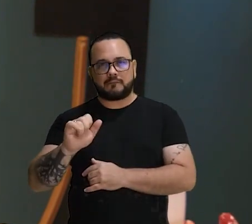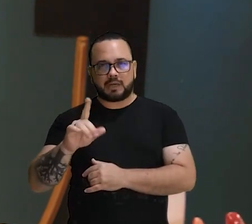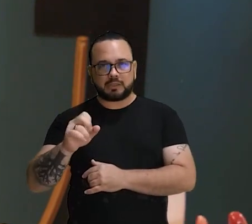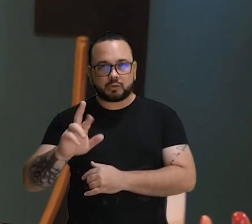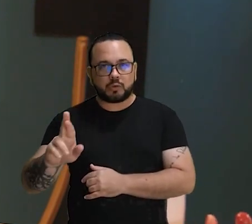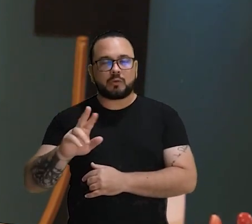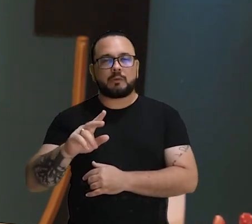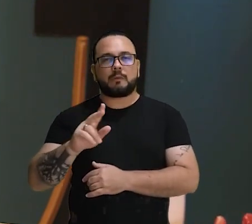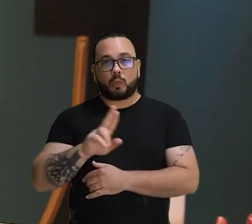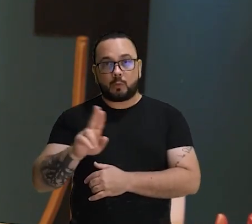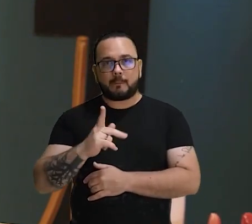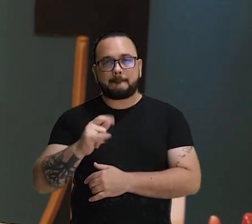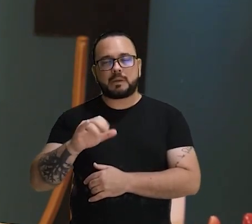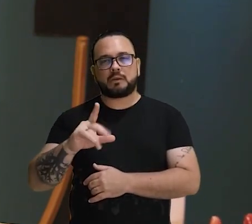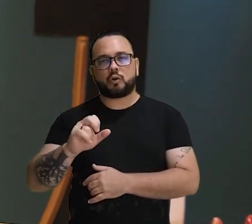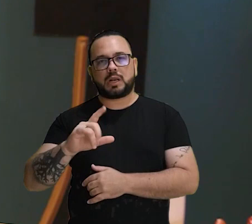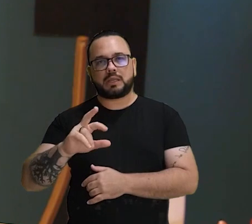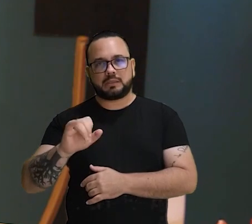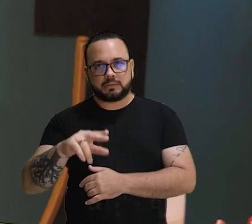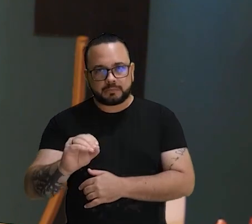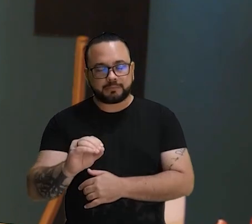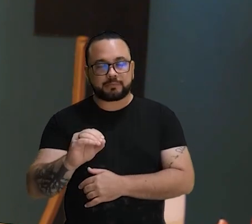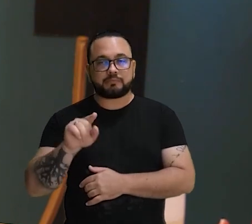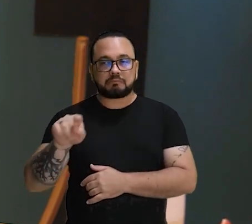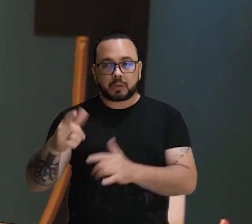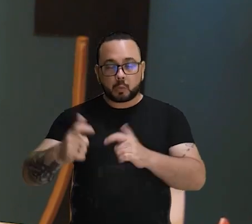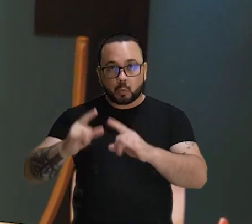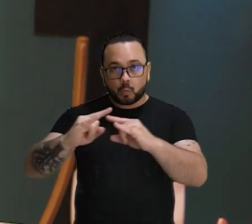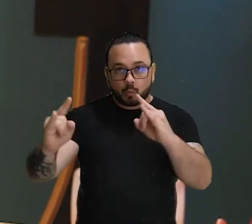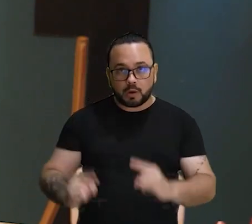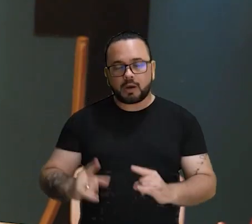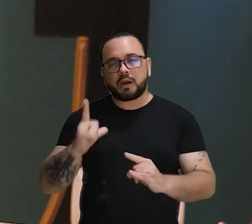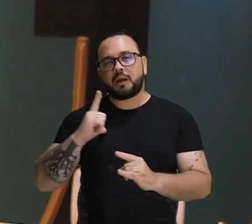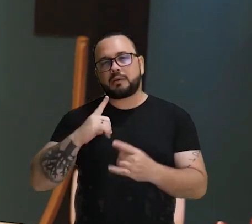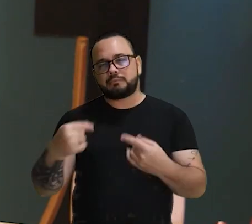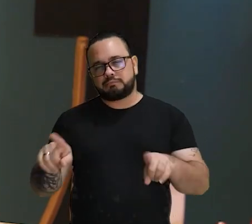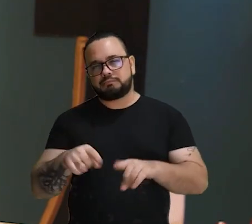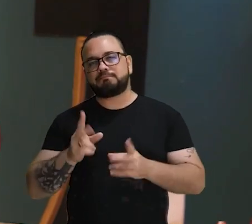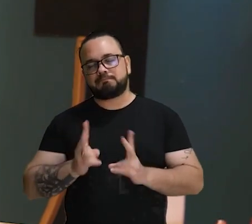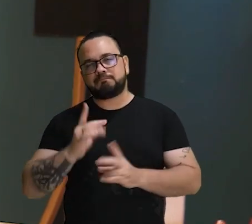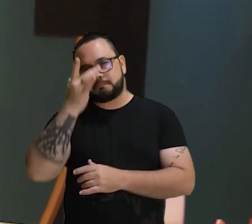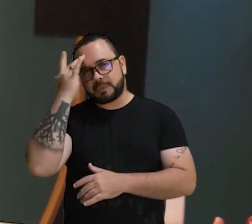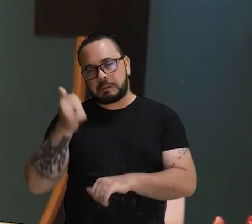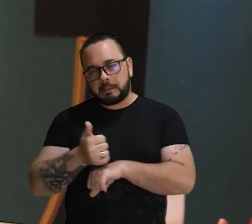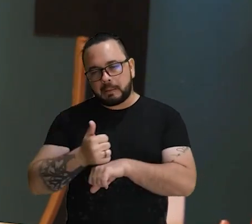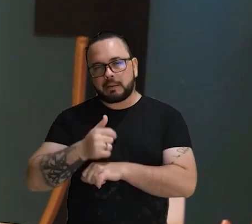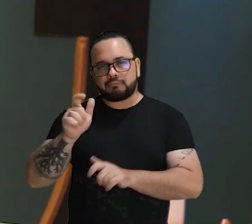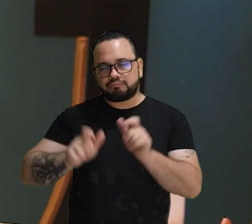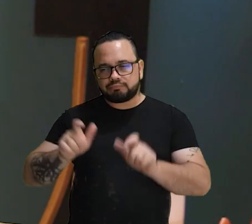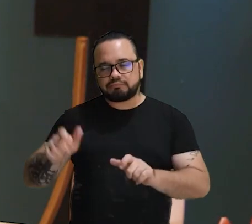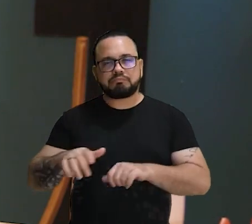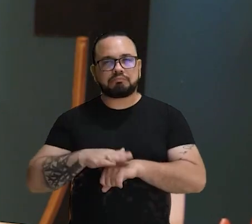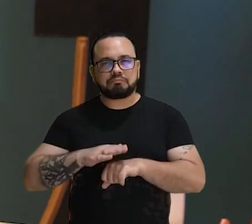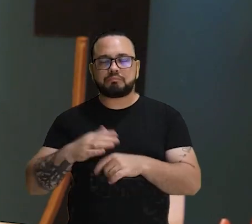Circo Picolino, um circo muito especial, assim, de beira de mar. E nesse circo, a música era muito presente, tinha sempre músicos fazendo parte do